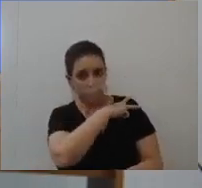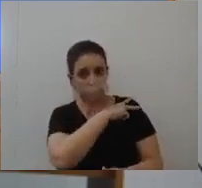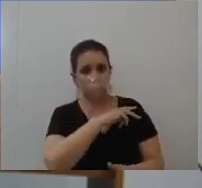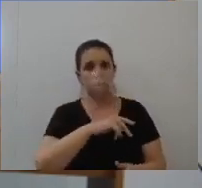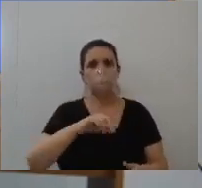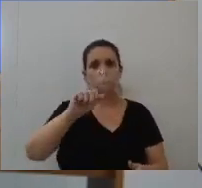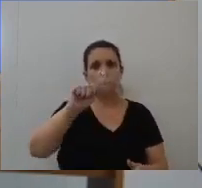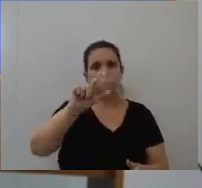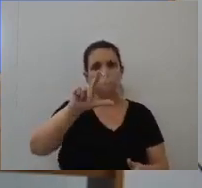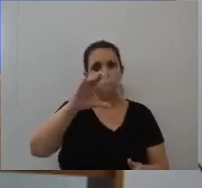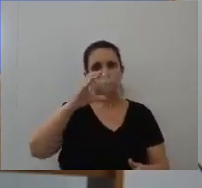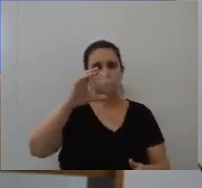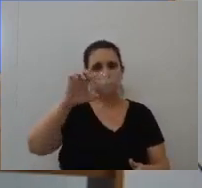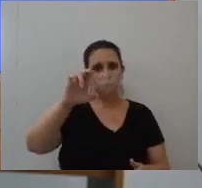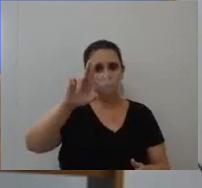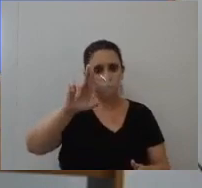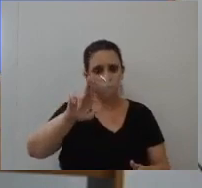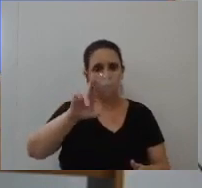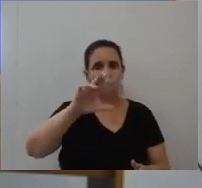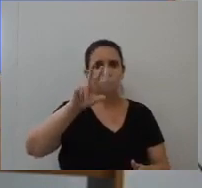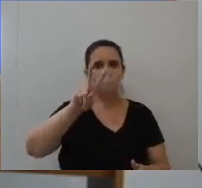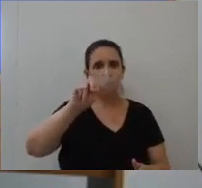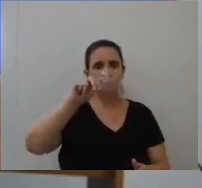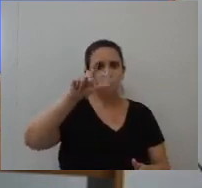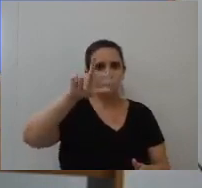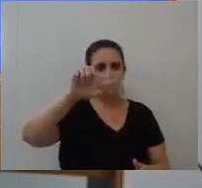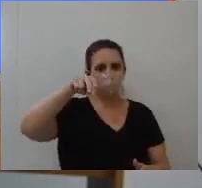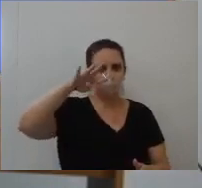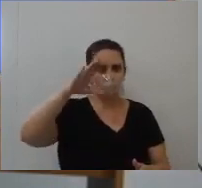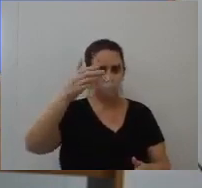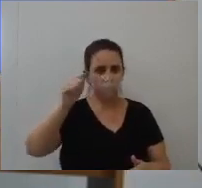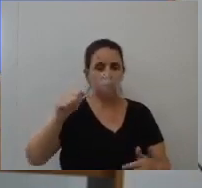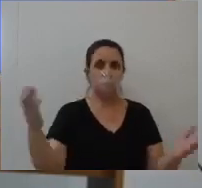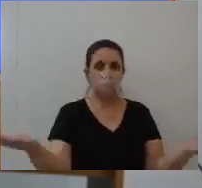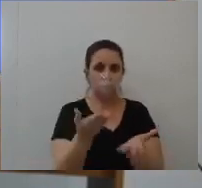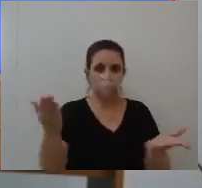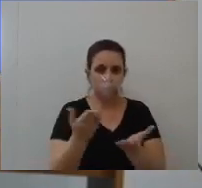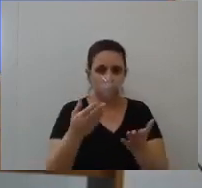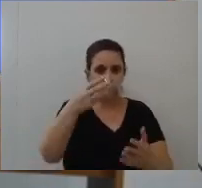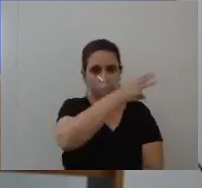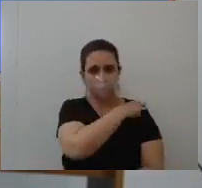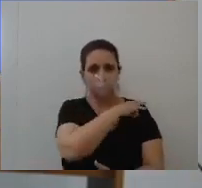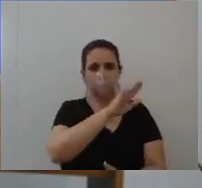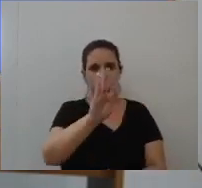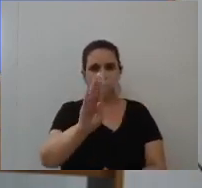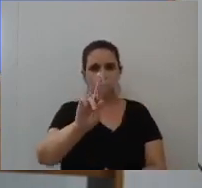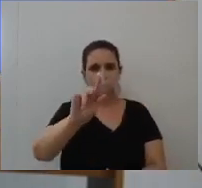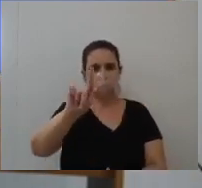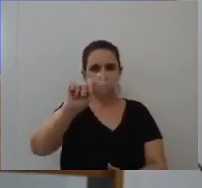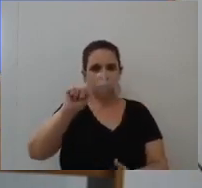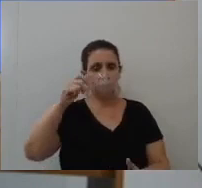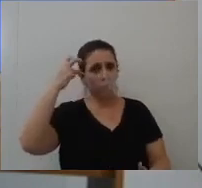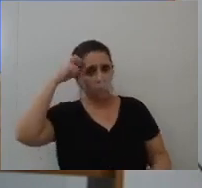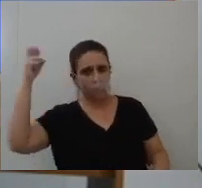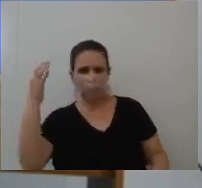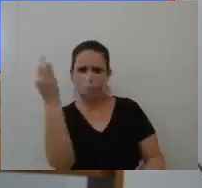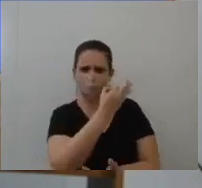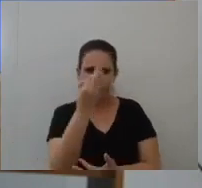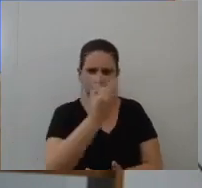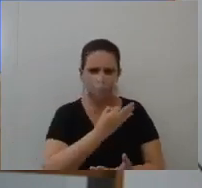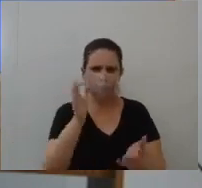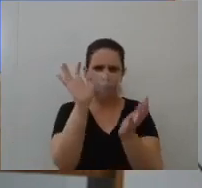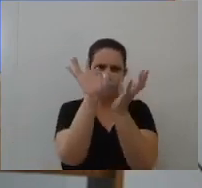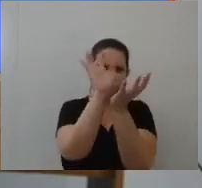para homenagear nessa aula de quinta-feira, Recife, Pernambuco, essa cultura linda que a gente tem, não é isso? Todo mundo dançando em